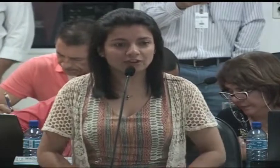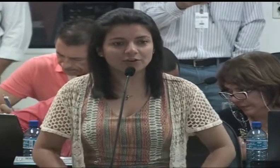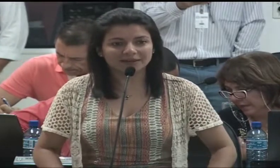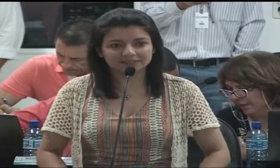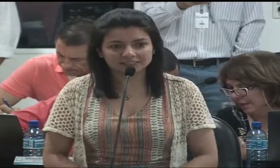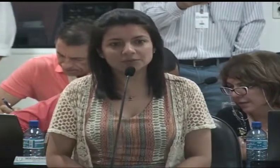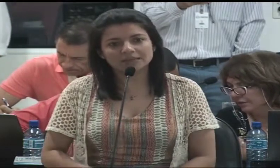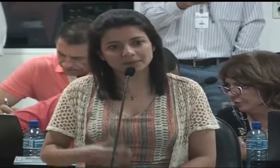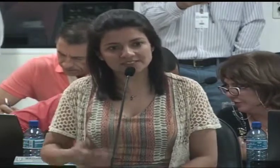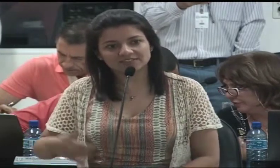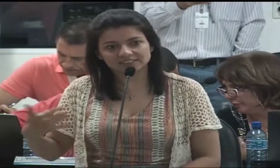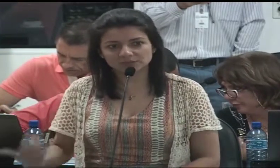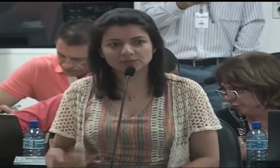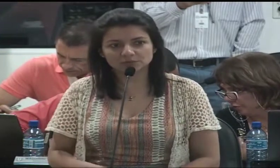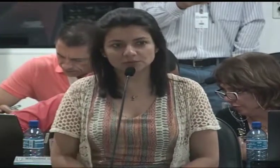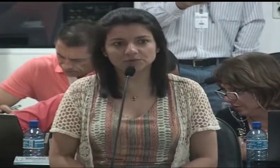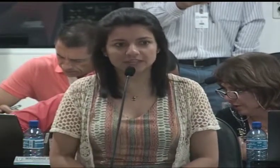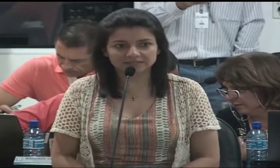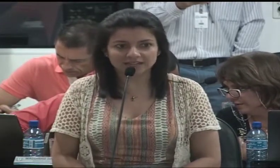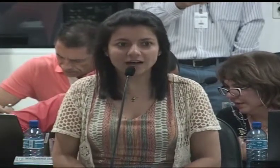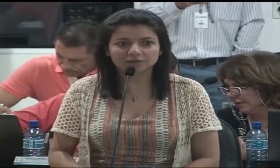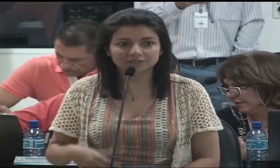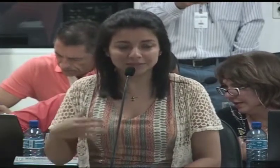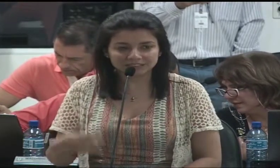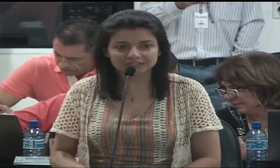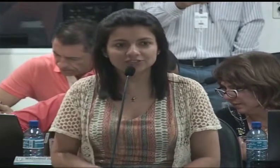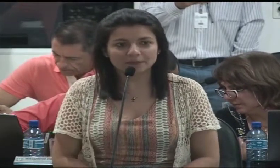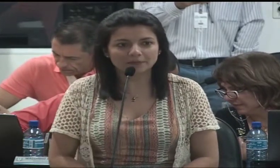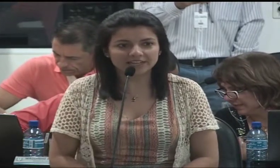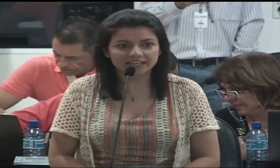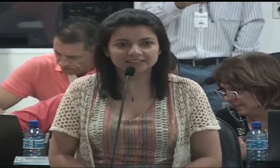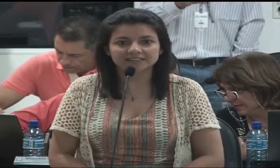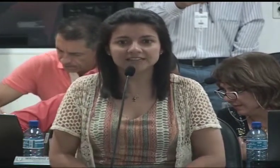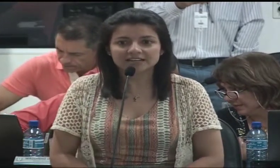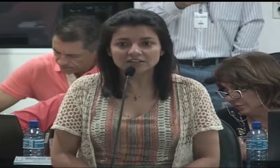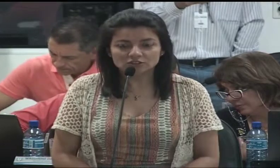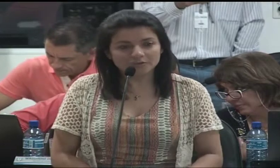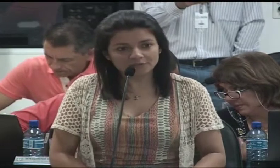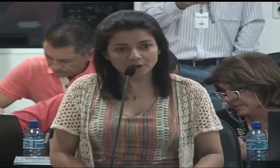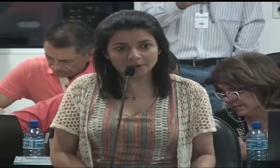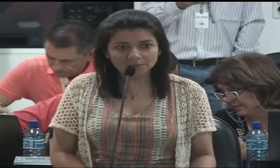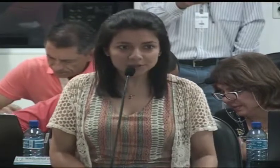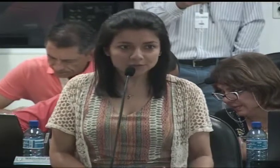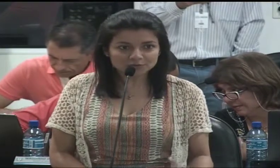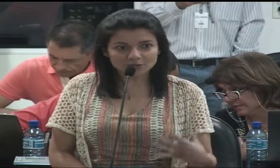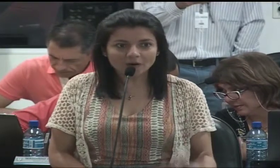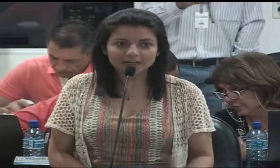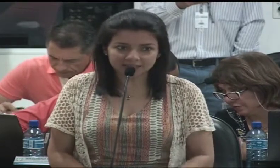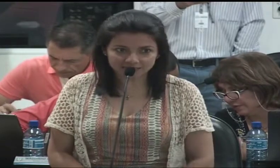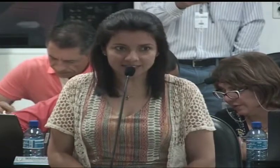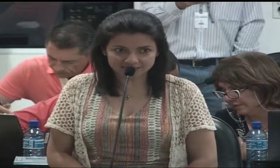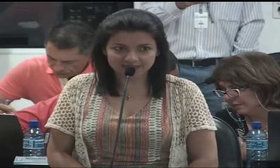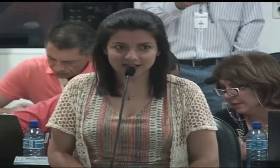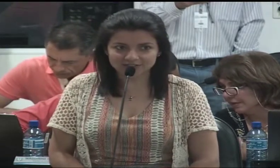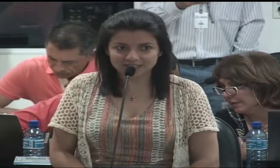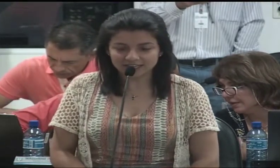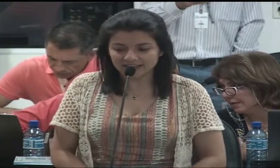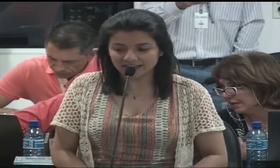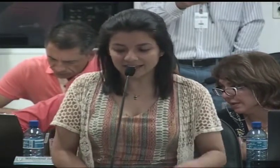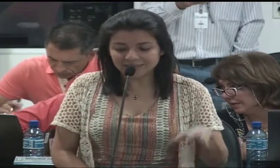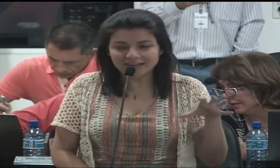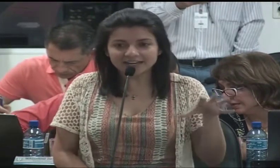dentro da formação e da preservação da cultura oriental, dos imigrantes japoneses, de uma forma muito sólida aqui na